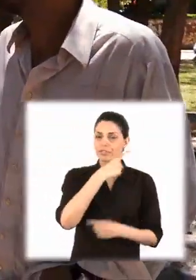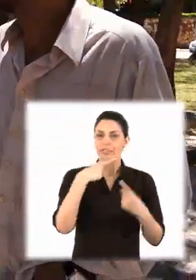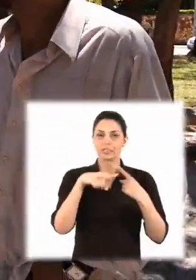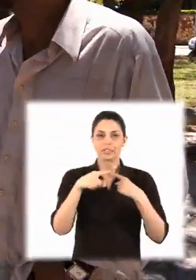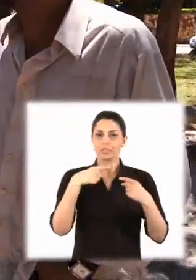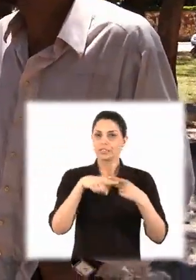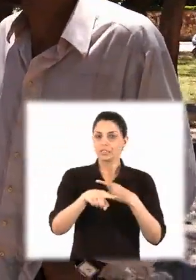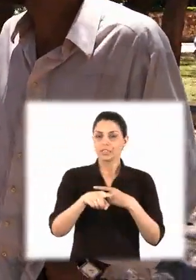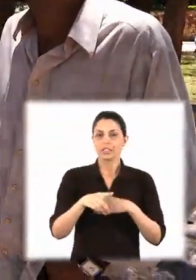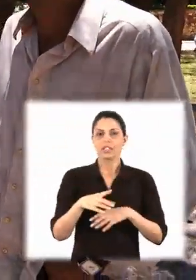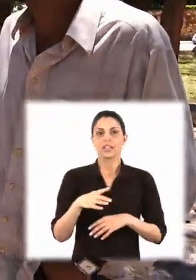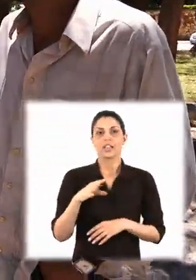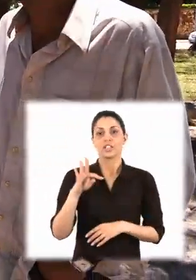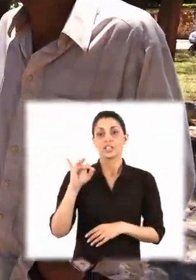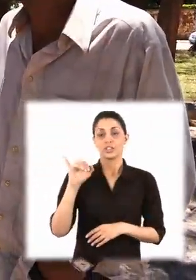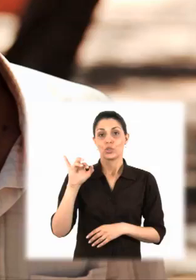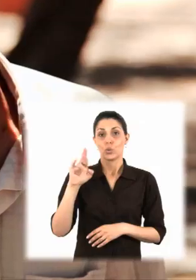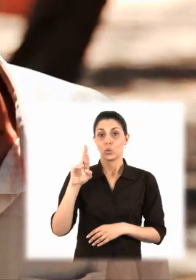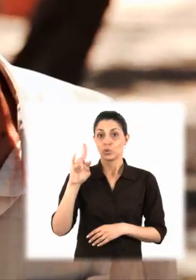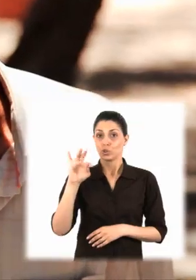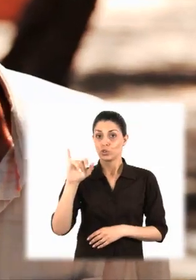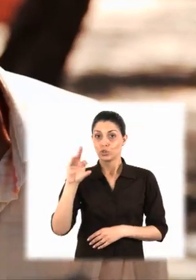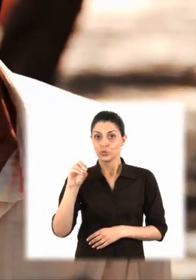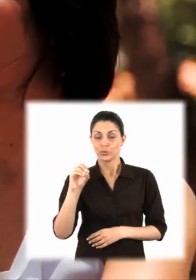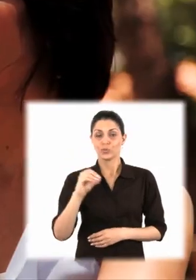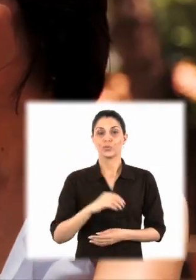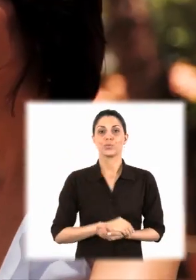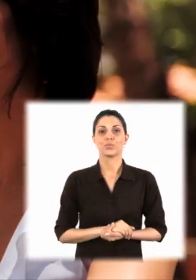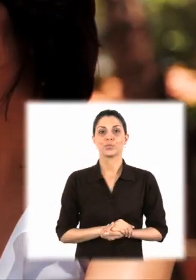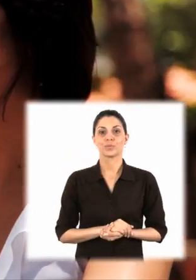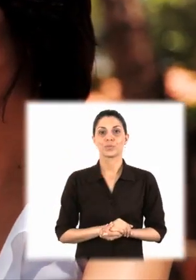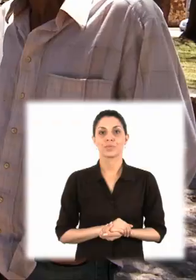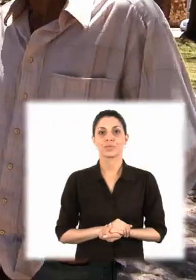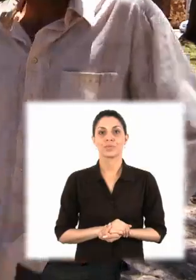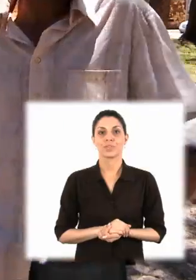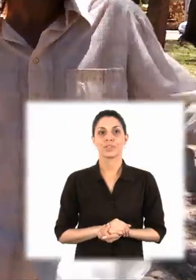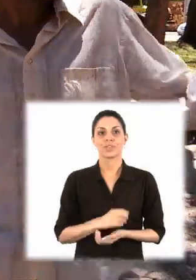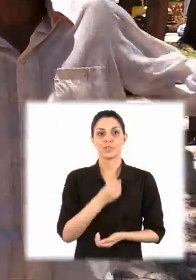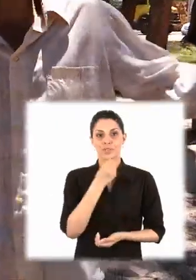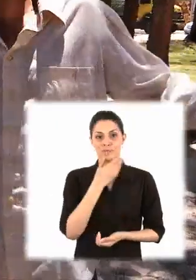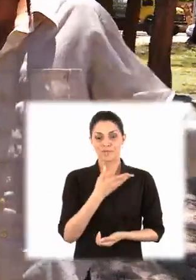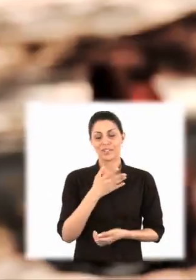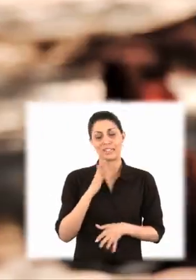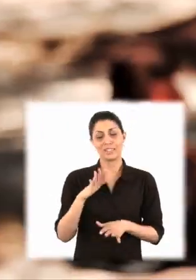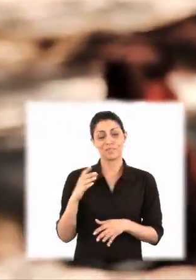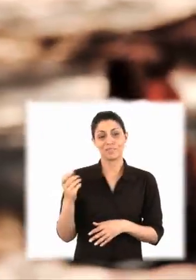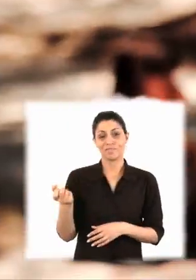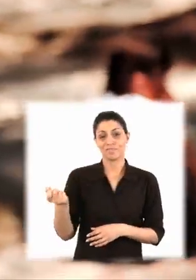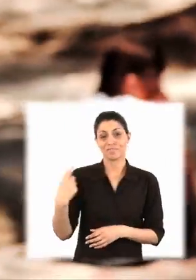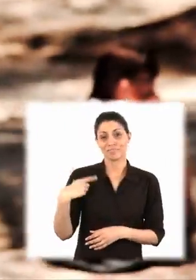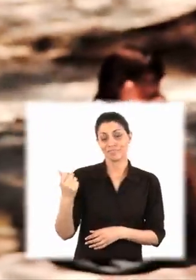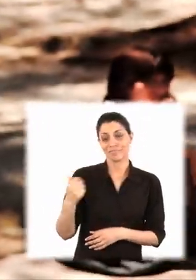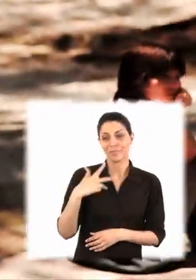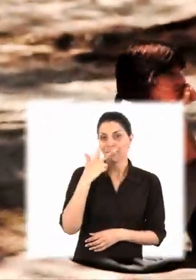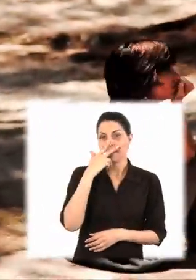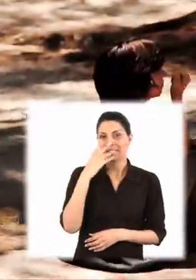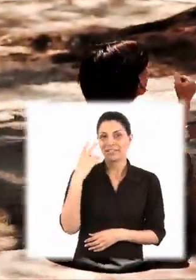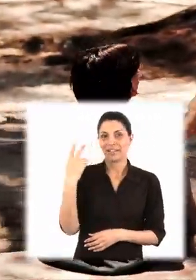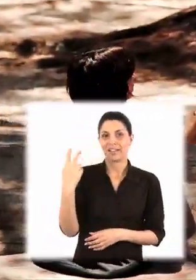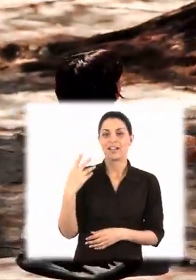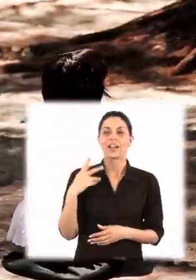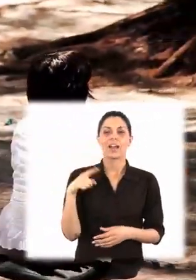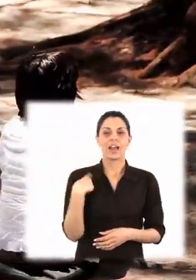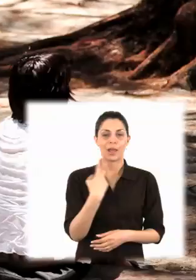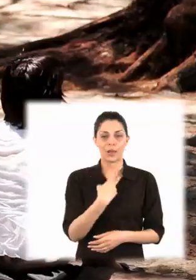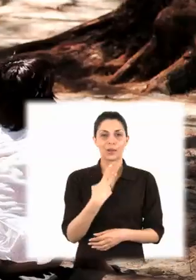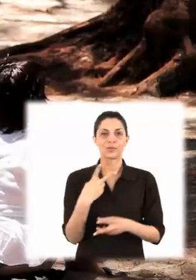desentendimento, sabe? Que é o Rutílio e a Cira. Tudo bom? Ela não tá me dando muita bola, não. E não tá, né? A